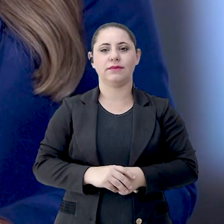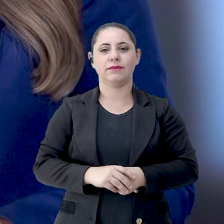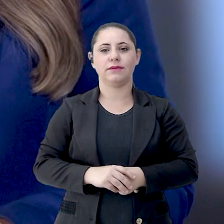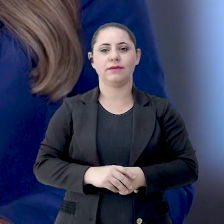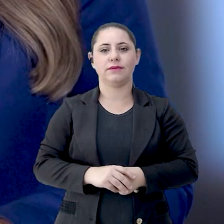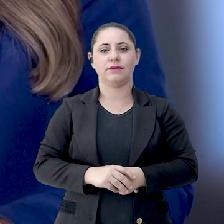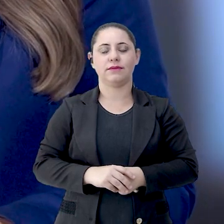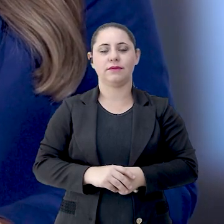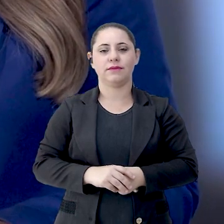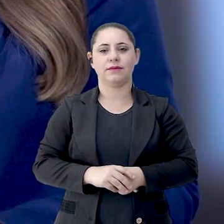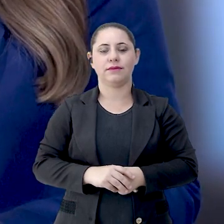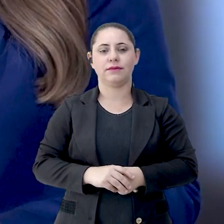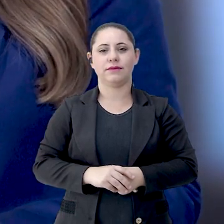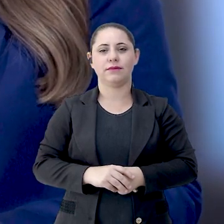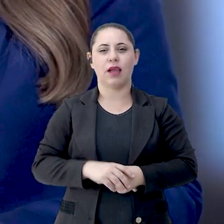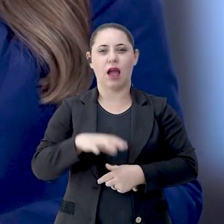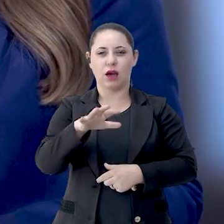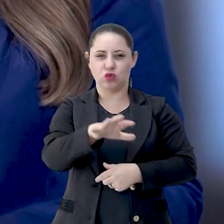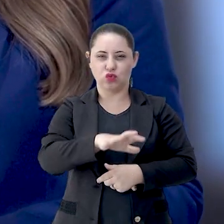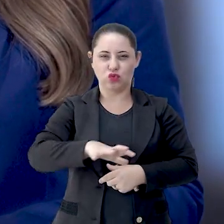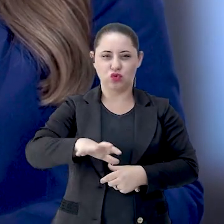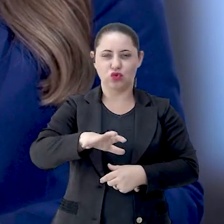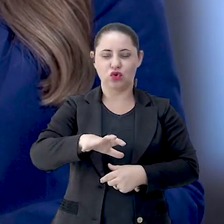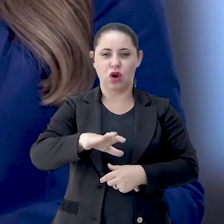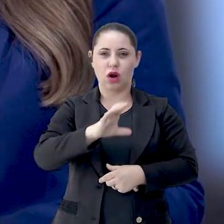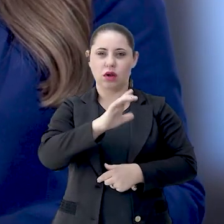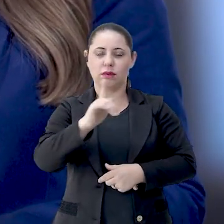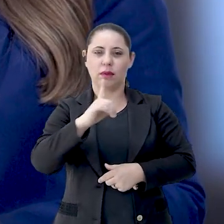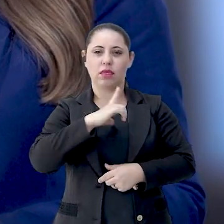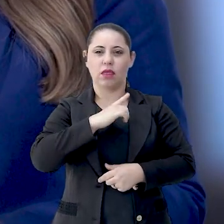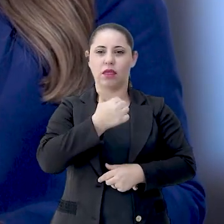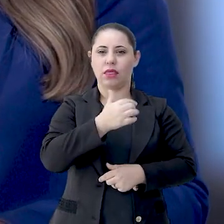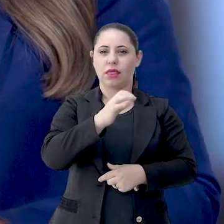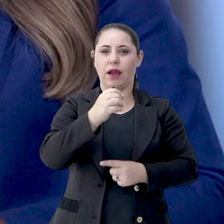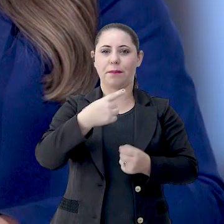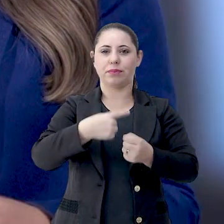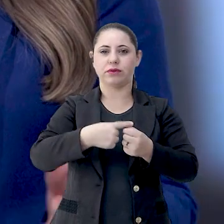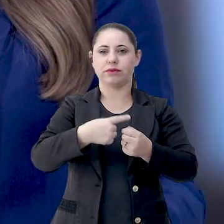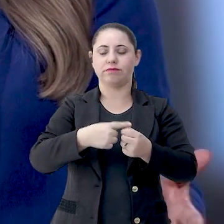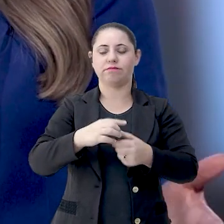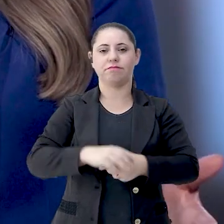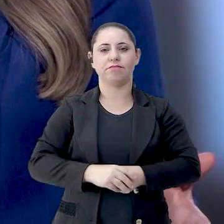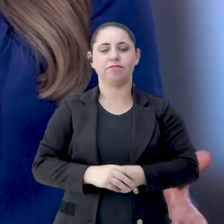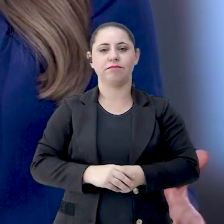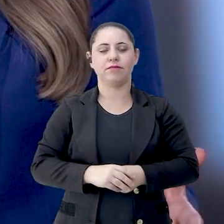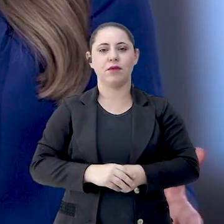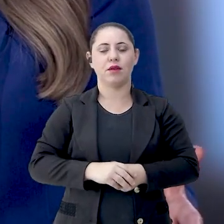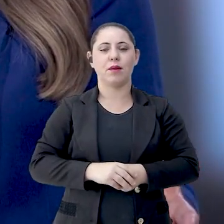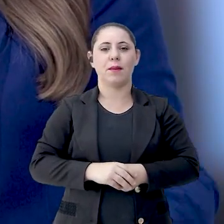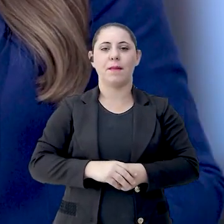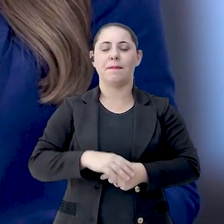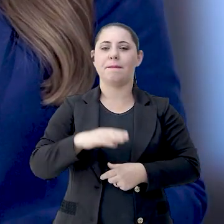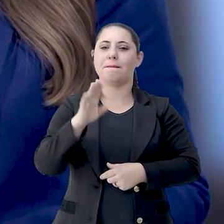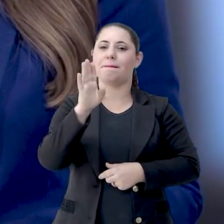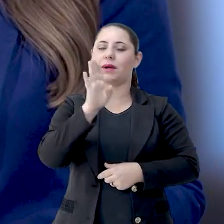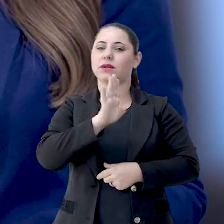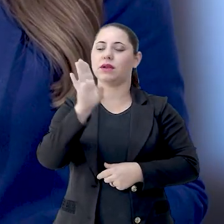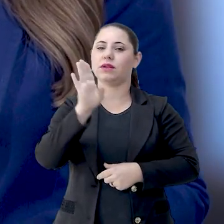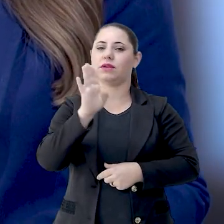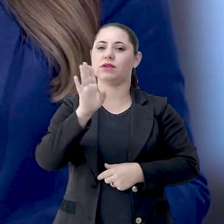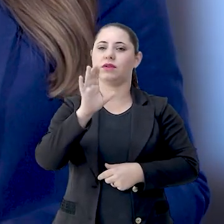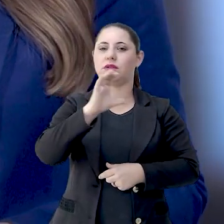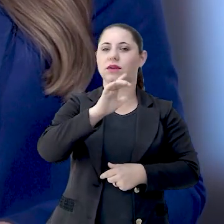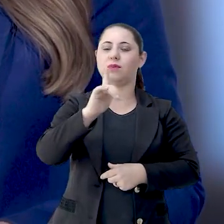Nova Alvorada do Sul, Rochedo, Sidrolândia e Terenos. Tem dos setores de alimentos,